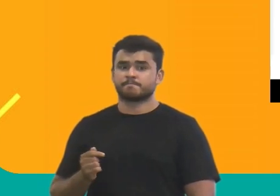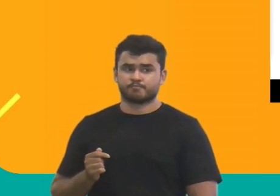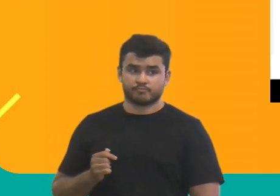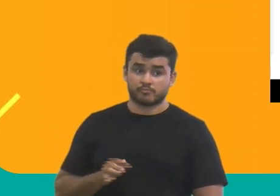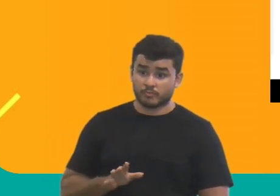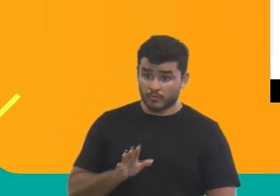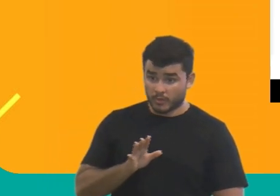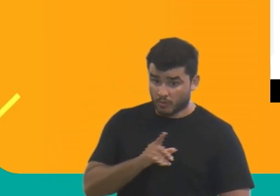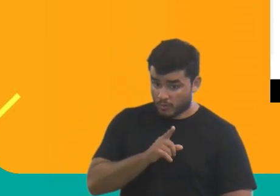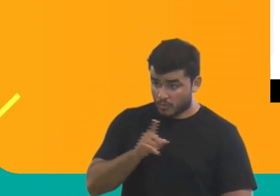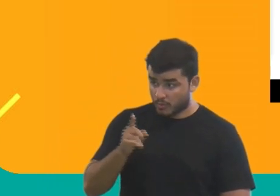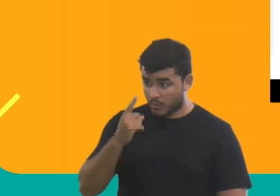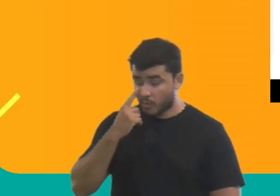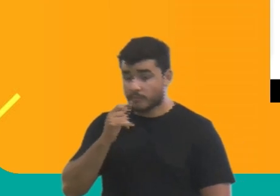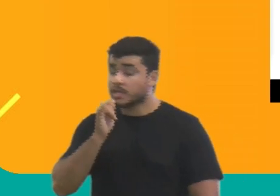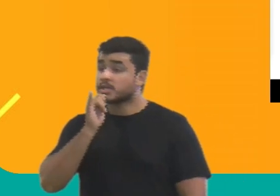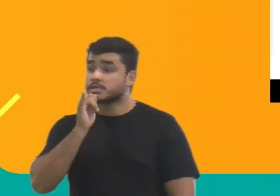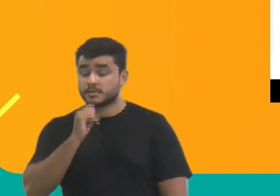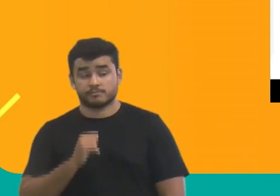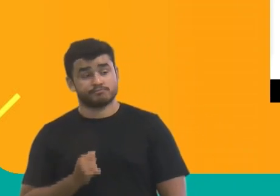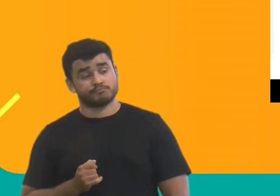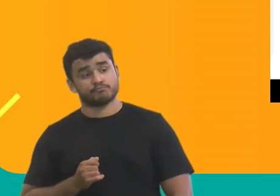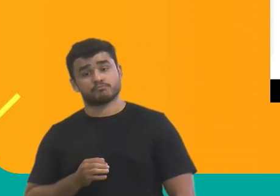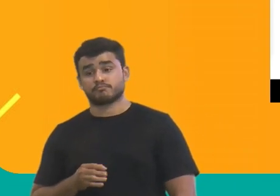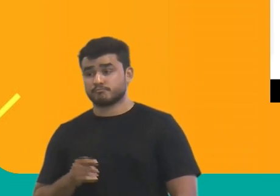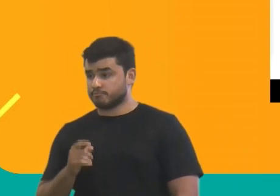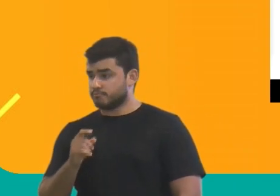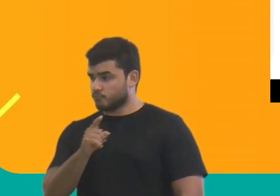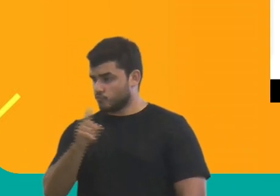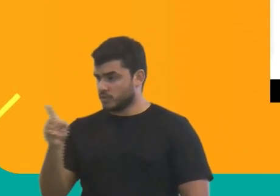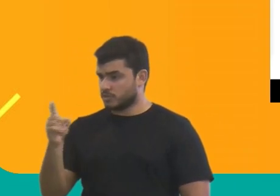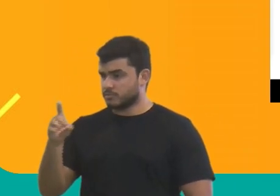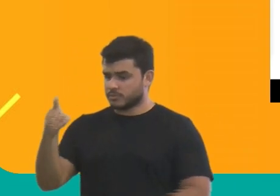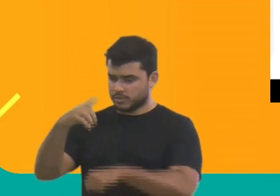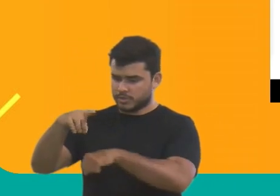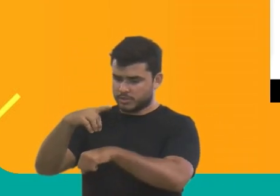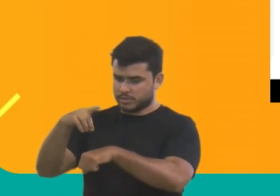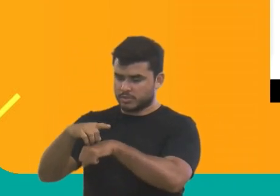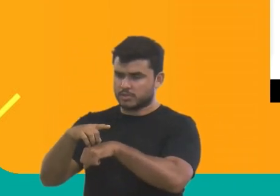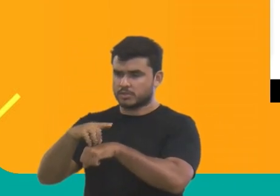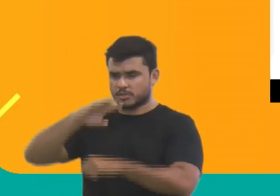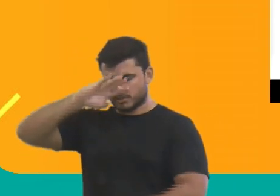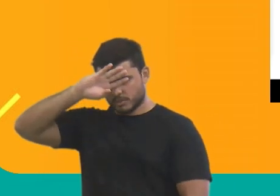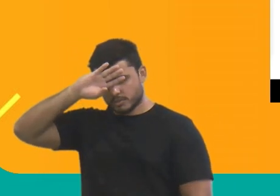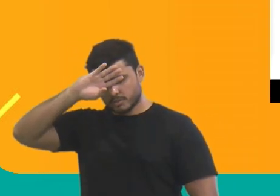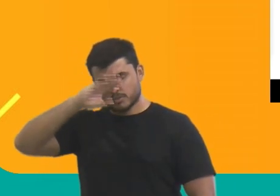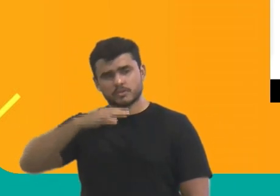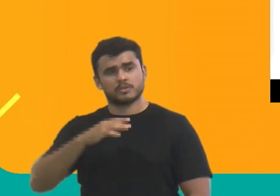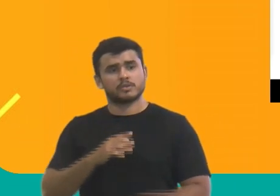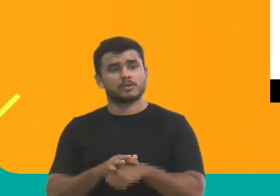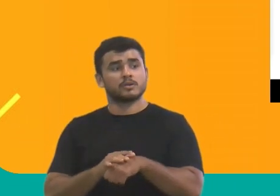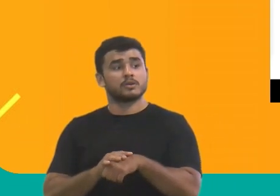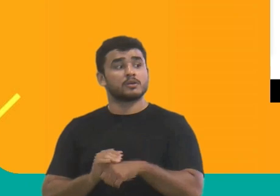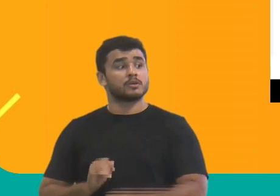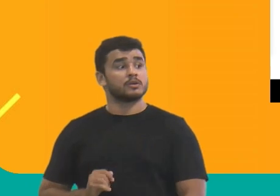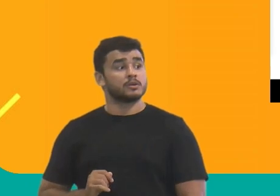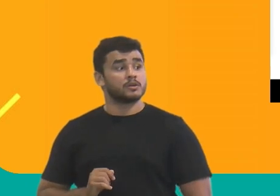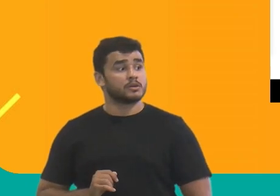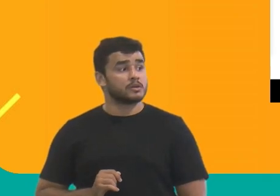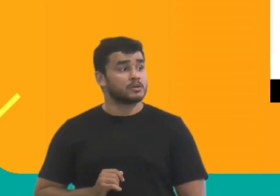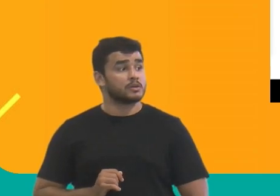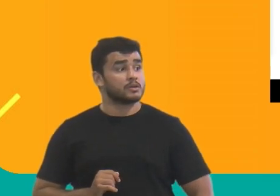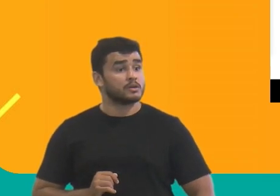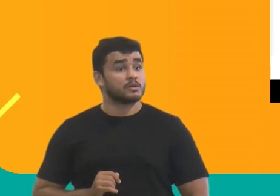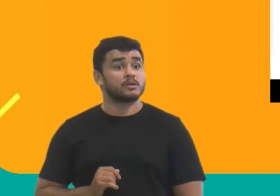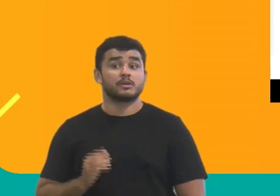ok? Mas digamos que você está com uma dengue, não é em casa lindo, não é em casa linda.